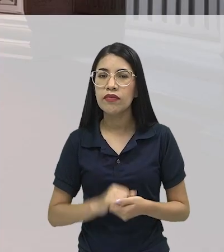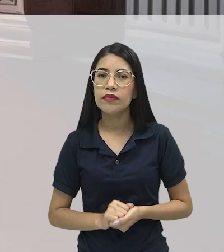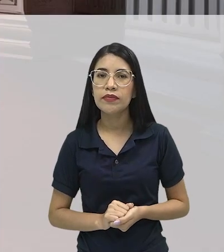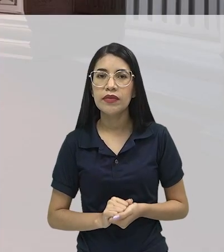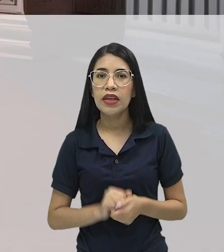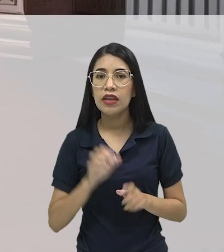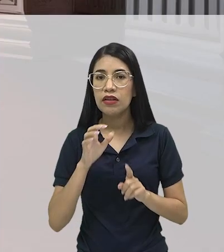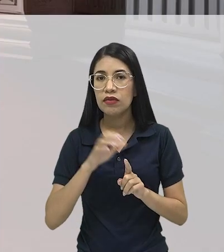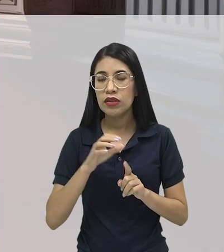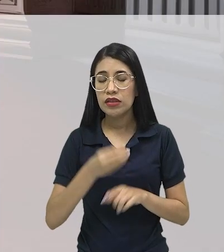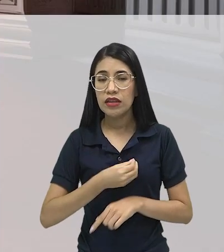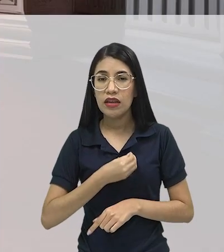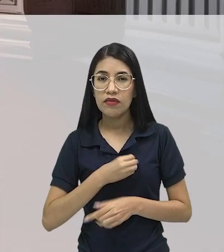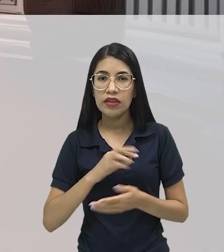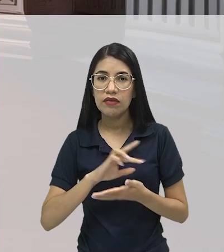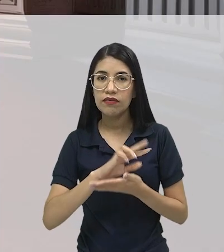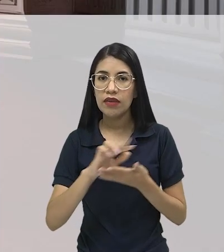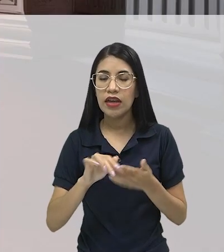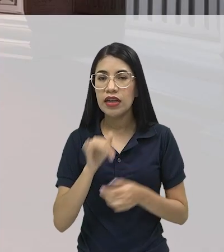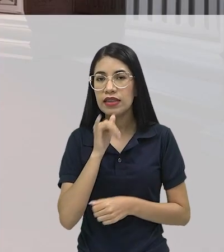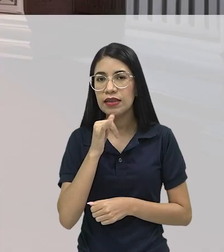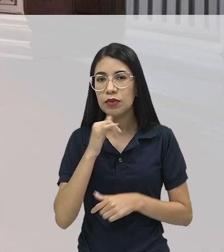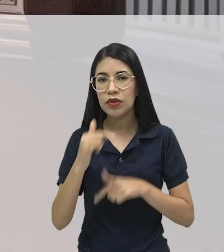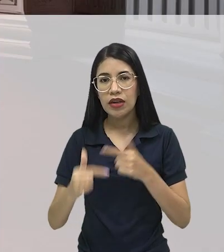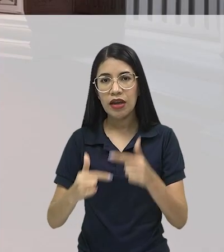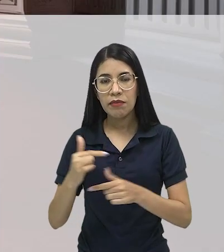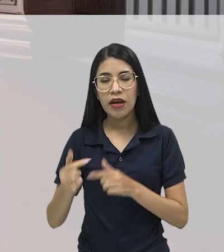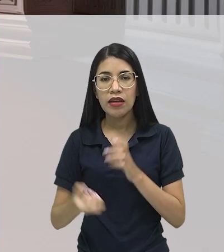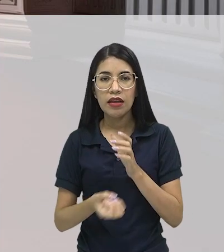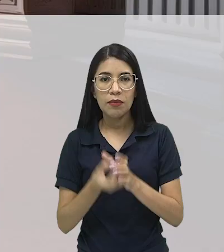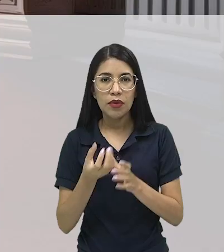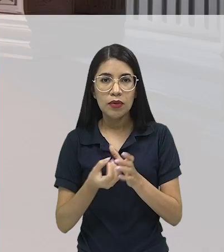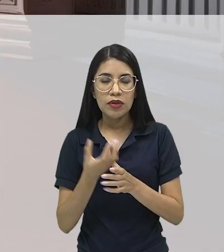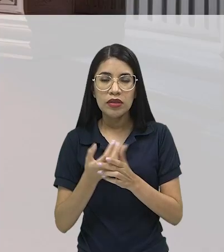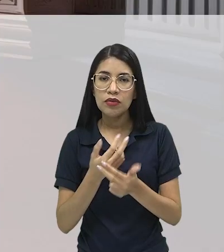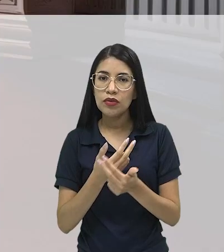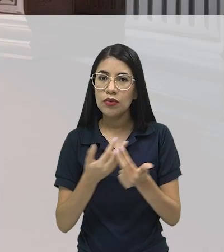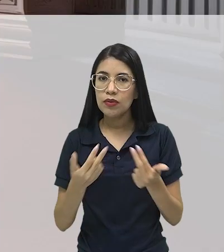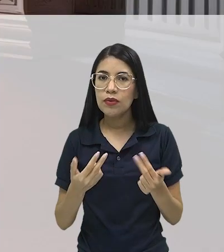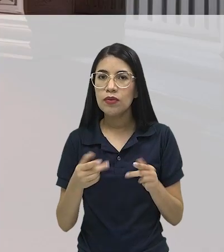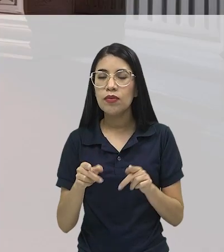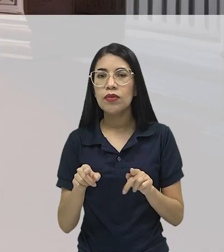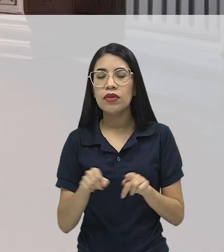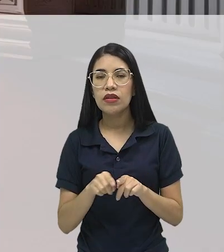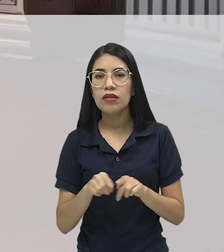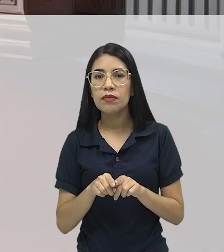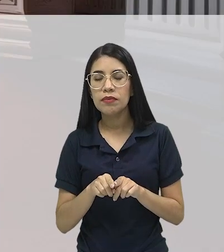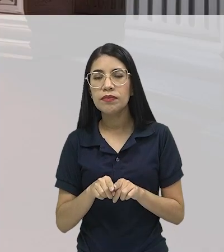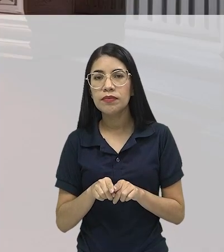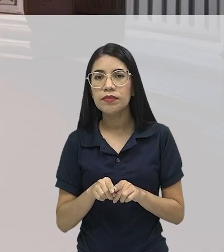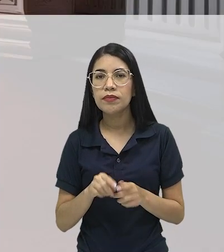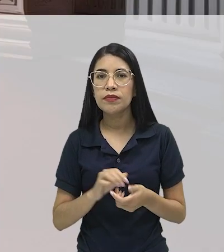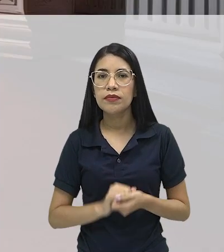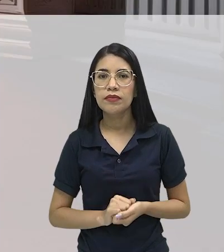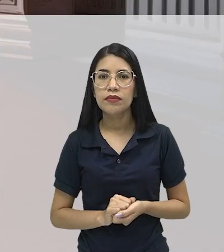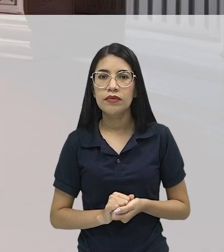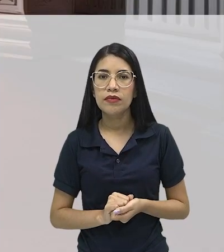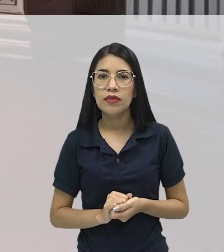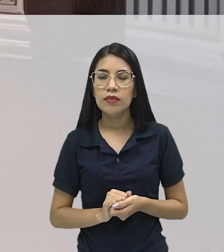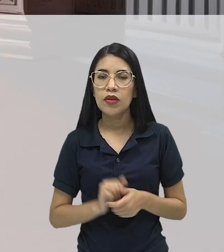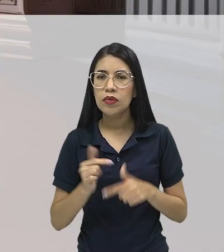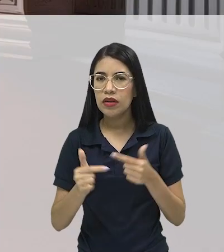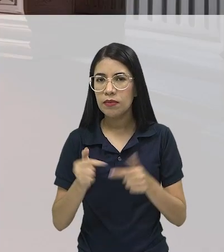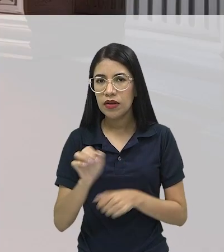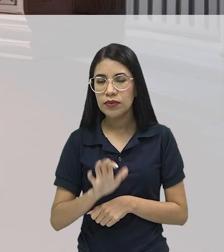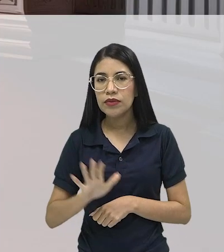cidadão. Seja na questão do trabalho, da produção de alguma coisa que ele fazia para sobreviver, tá? Trabalho